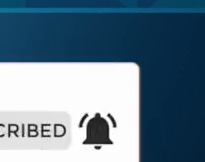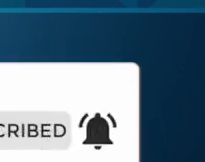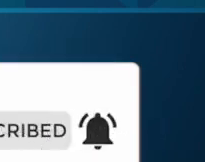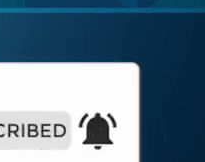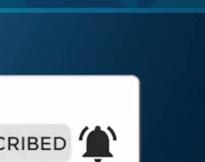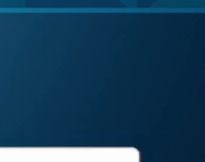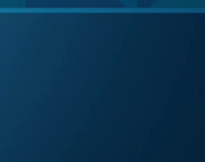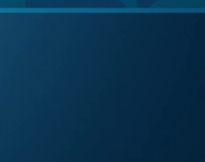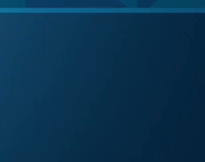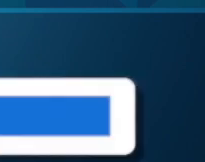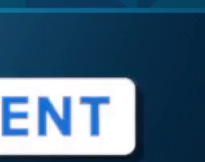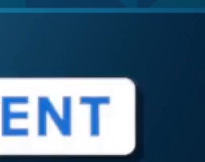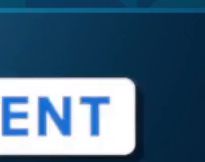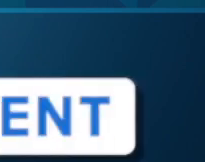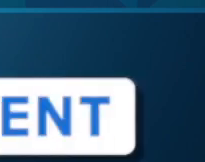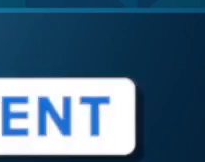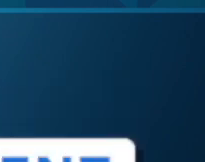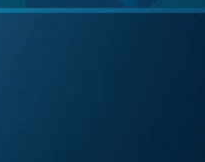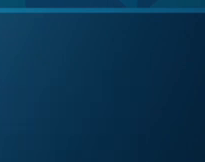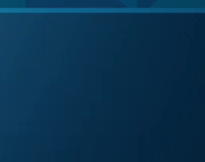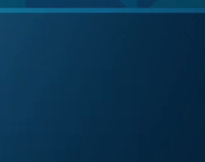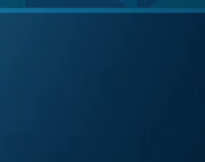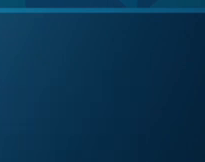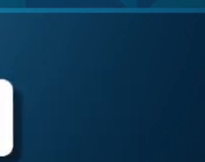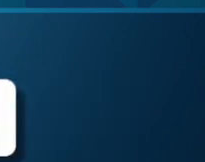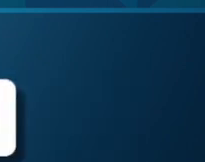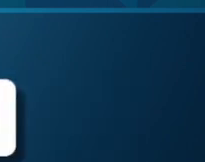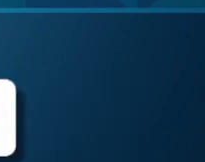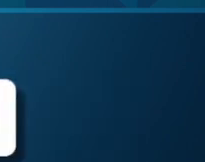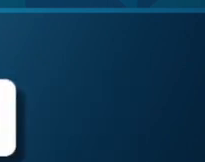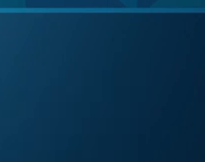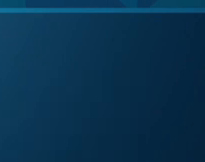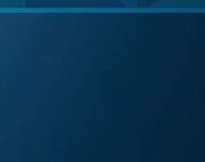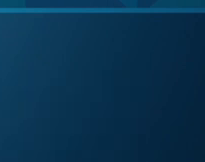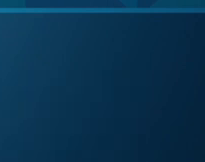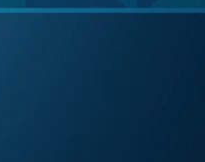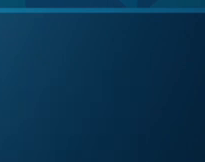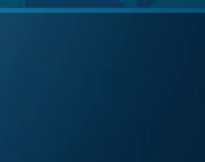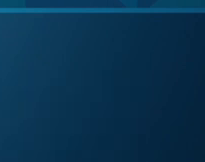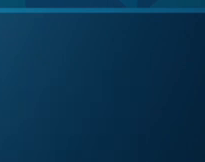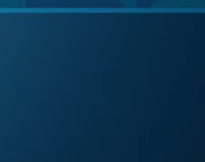botão notificação. Fo comentário no fahi tutan ba media social siraselo.